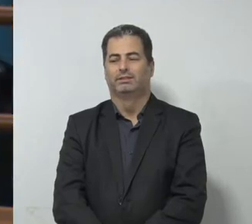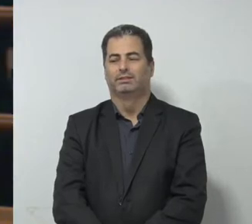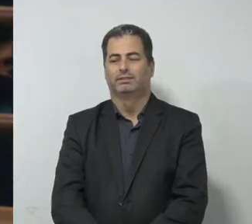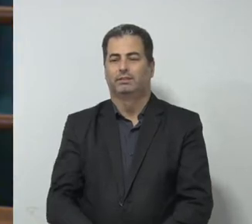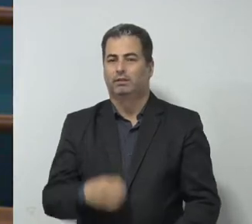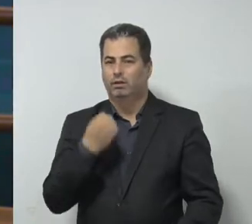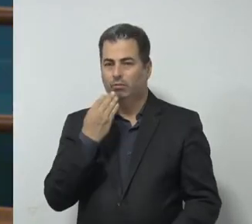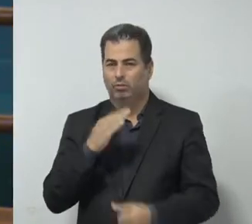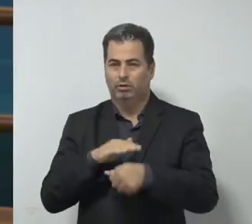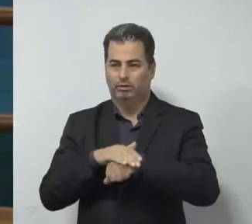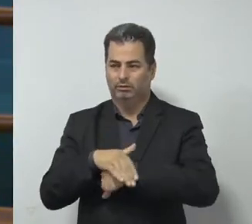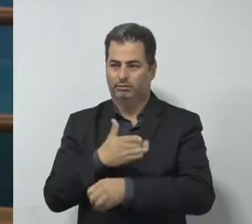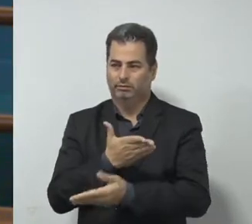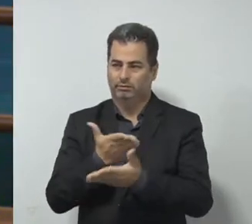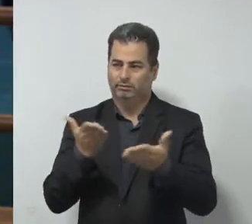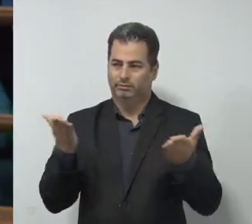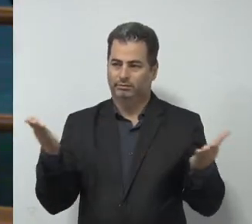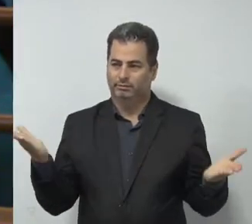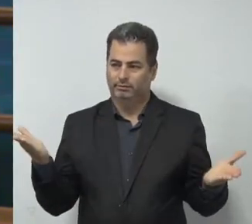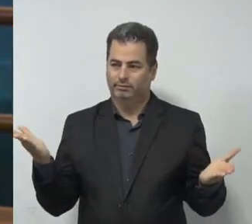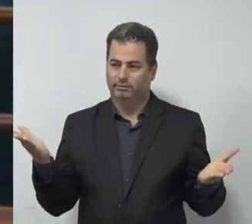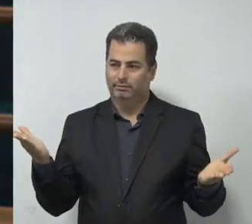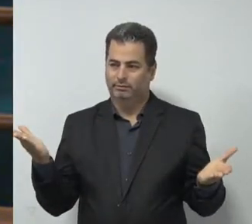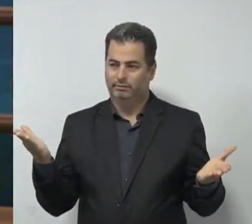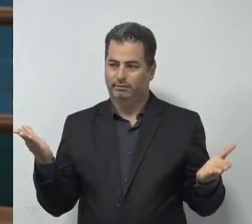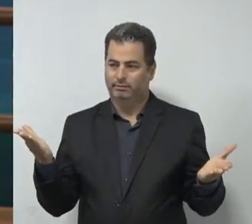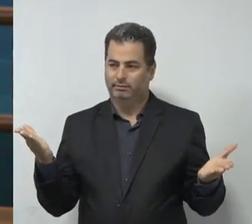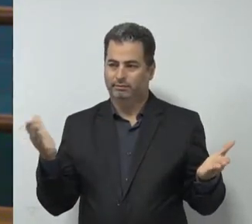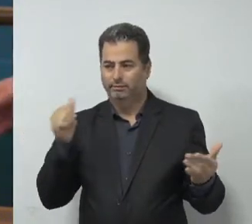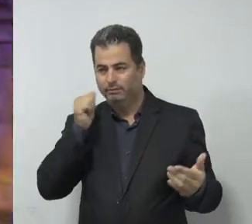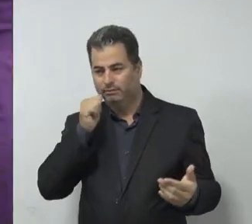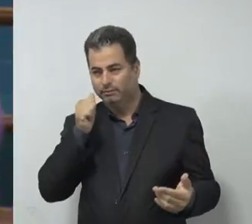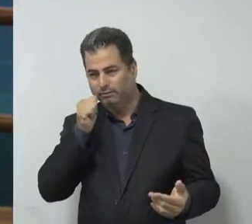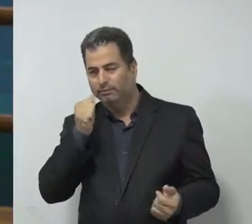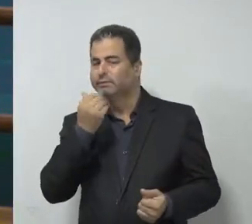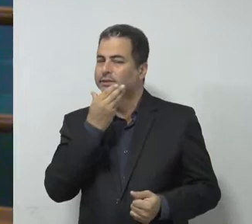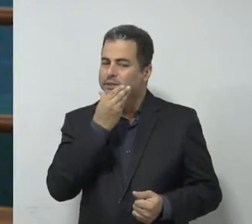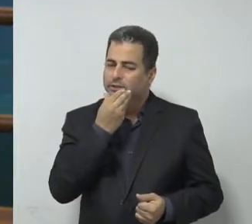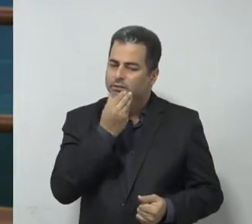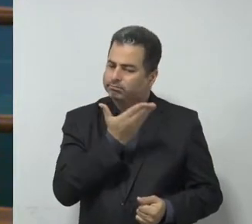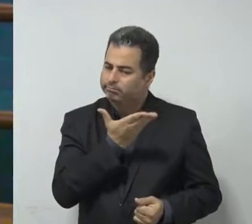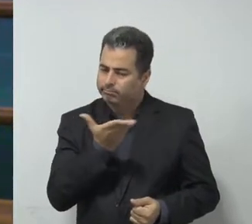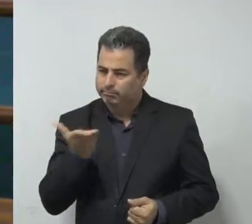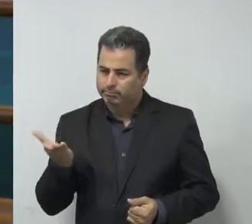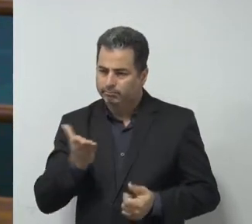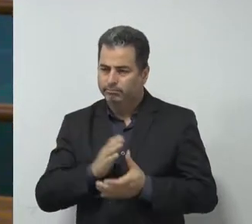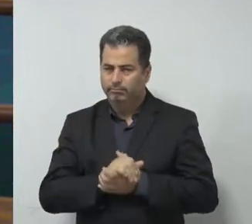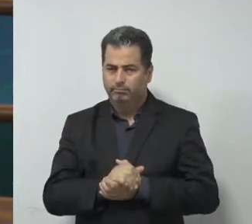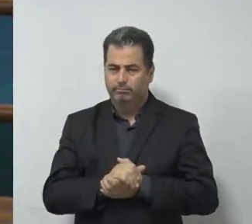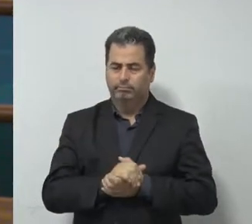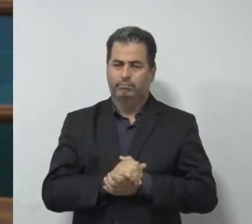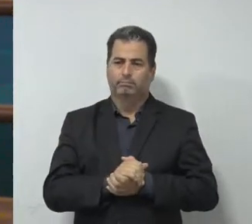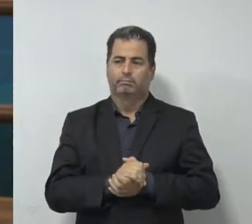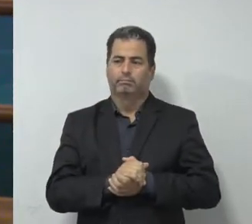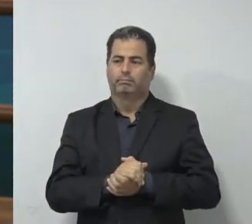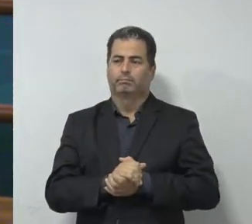Boa noite a todos, senhoras, senhores aqui presentes.